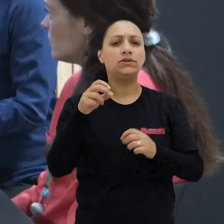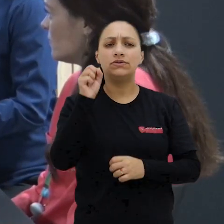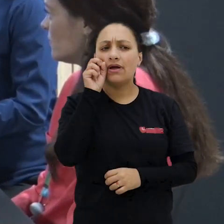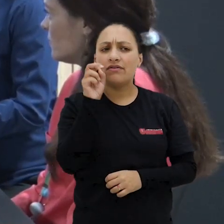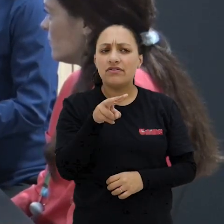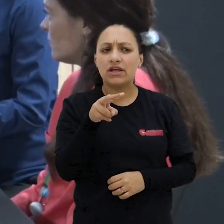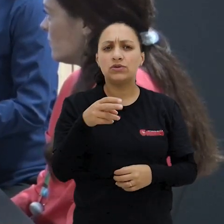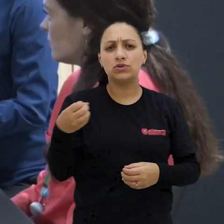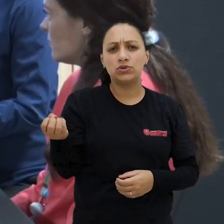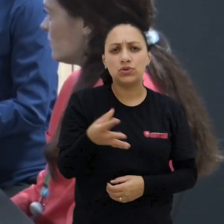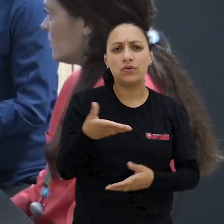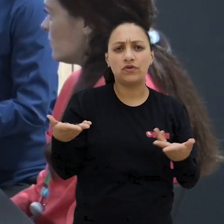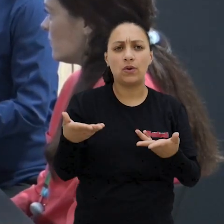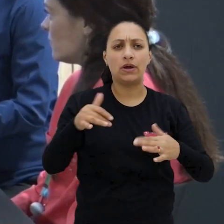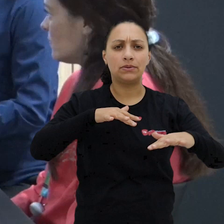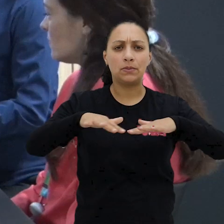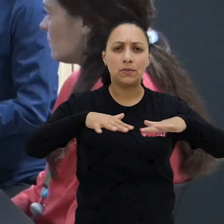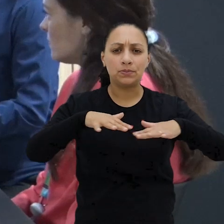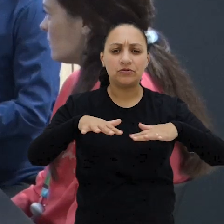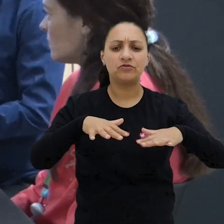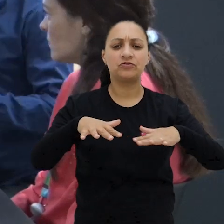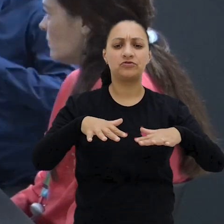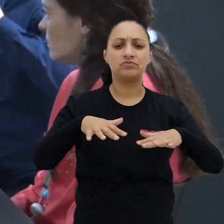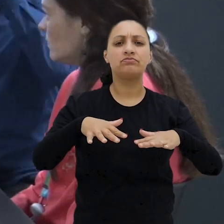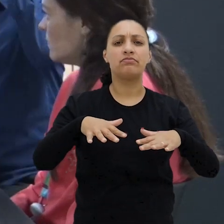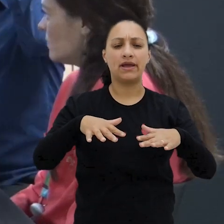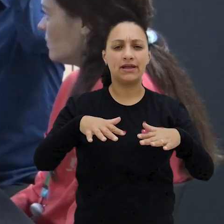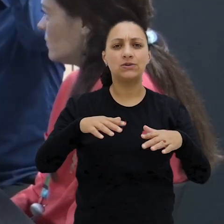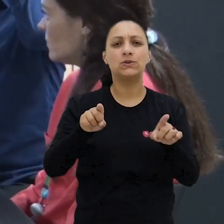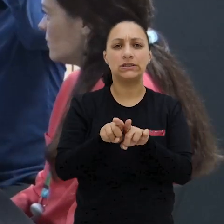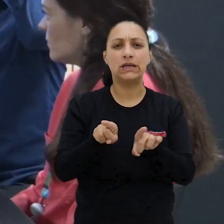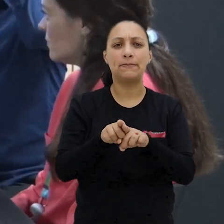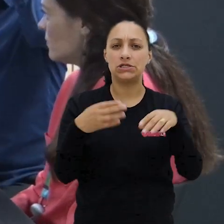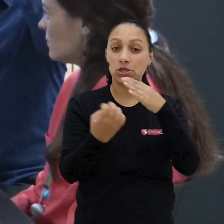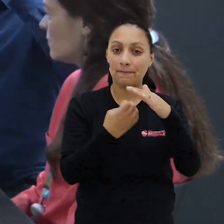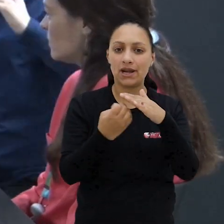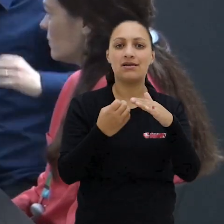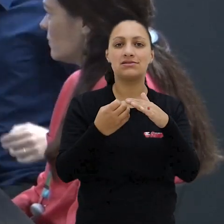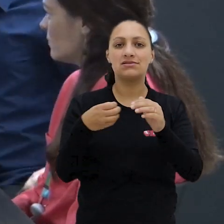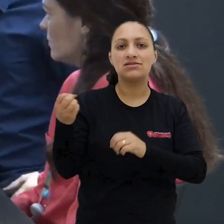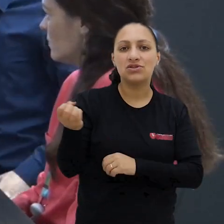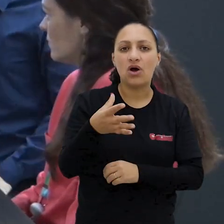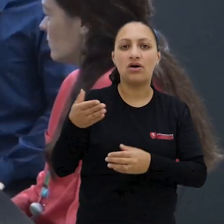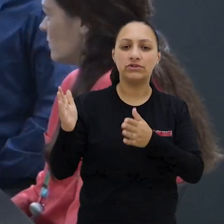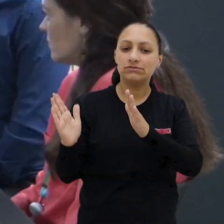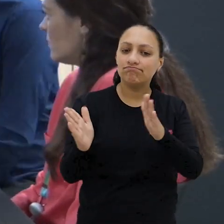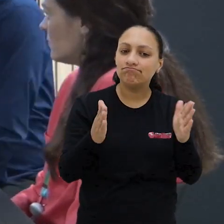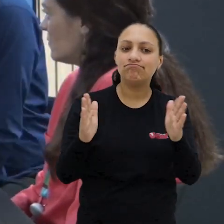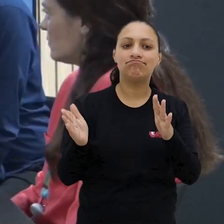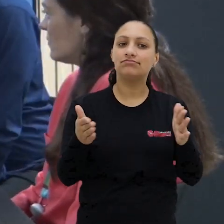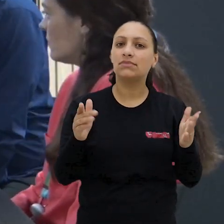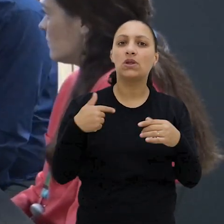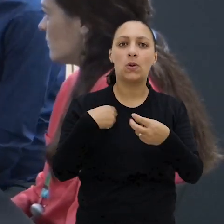nova leva, eu vou te dizer, nesse novo movimento, assim, que eu acho que acho que todo mundo tá vendo, né, que tá tendo, vai mais coisas acontecendo, mais